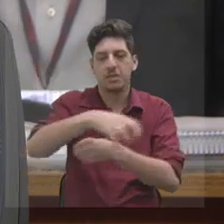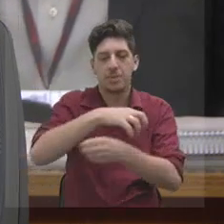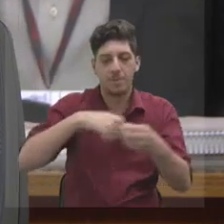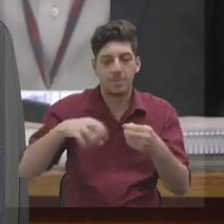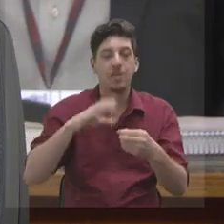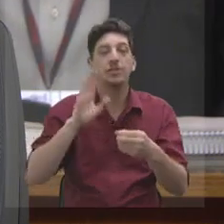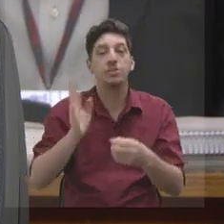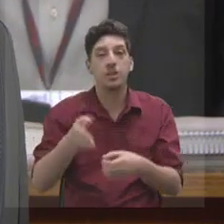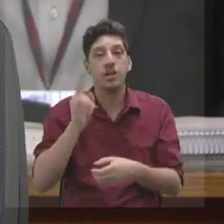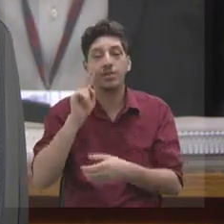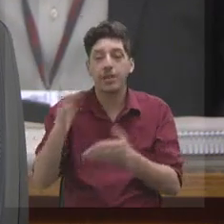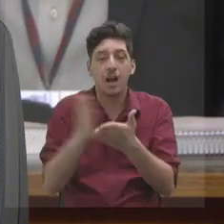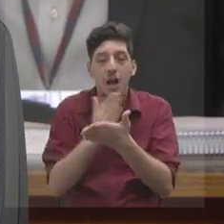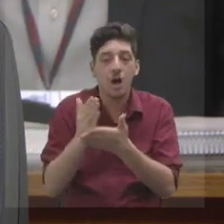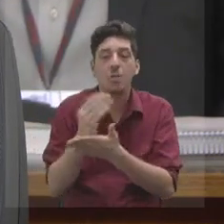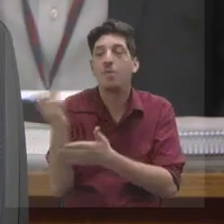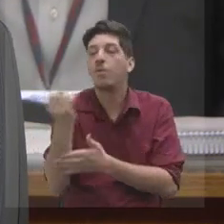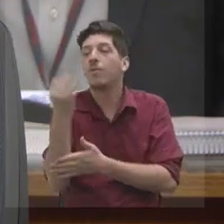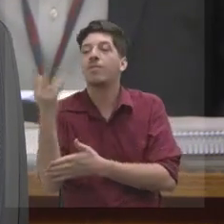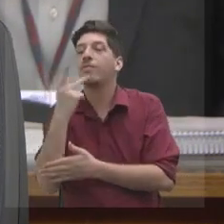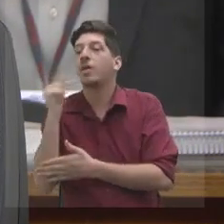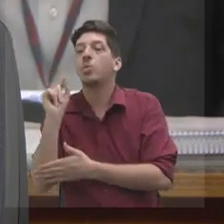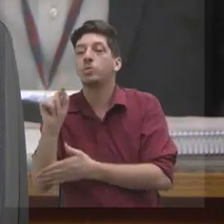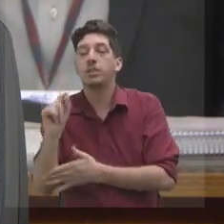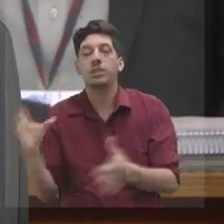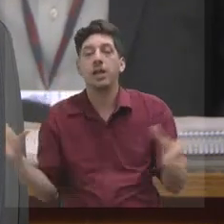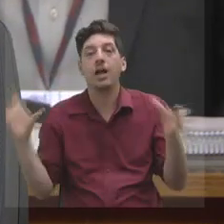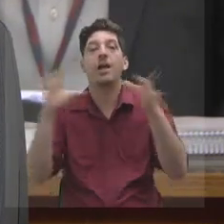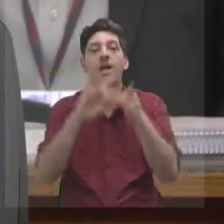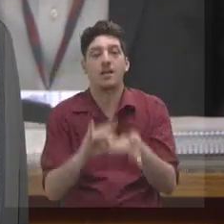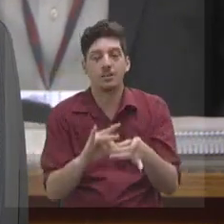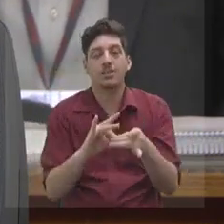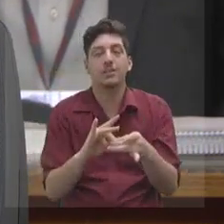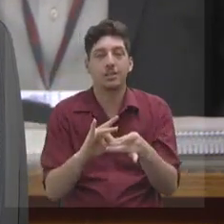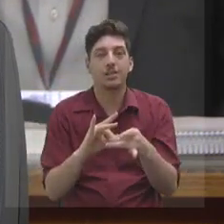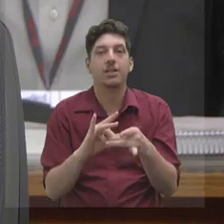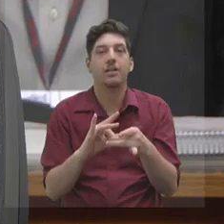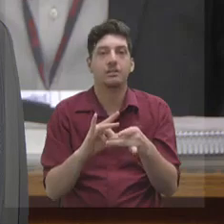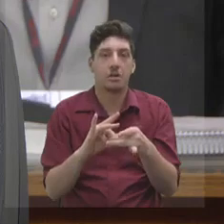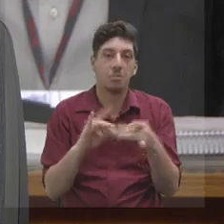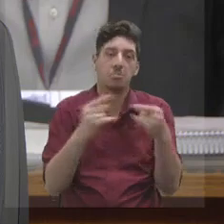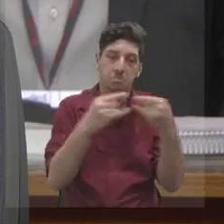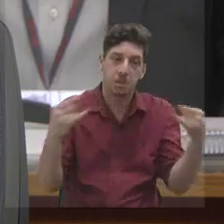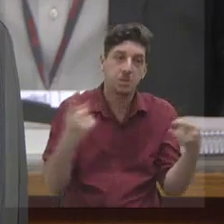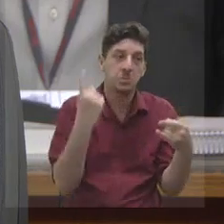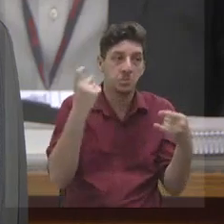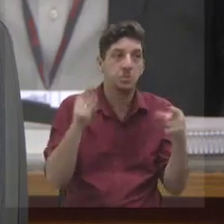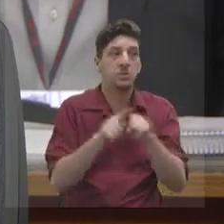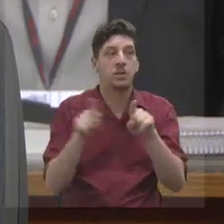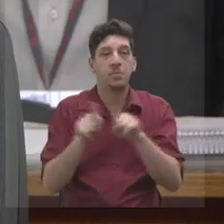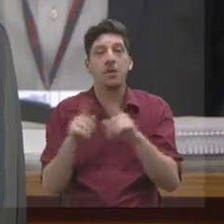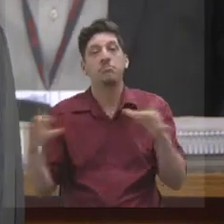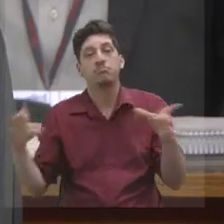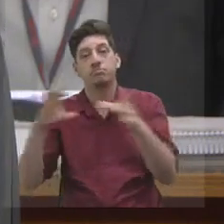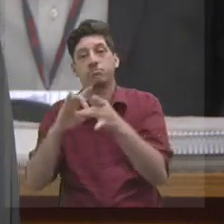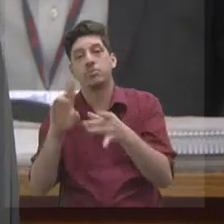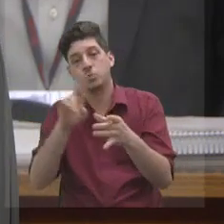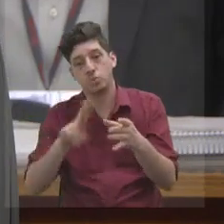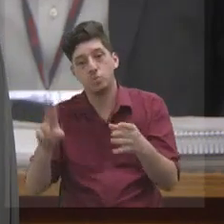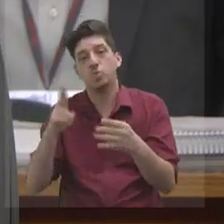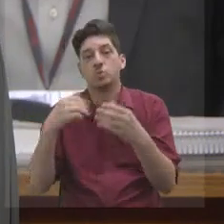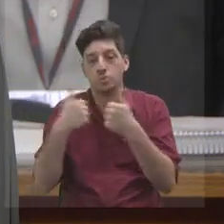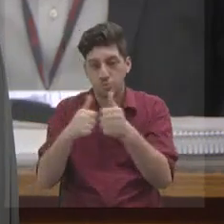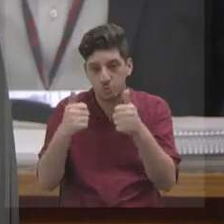falam que a busca da Integração né É para além do né do bilhete único mas também uma integração otimização das Linhas pode